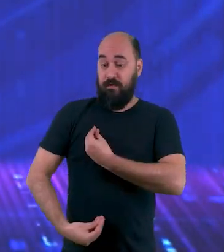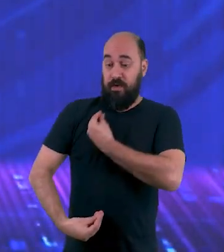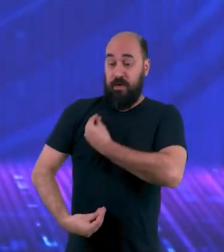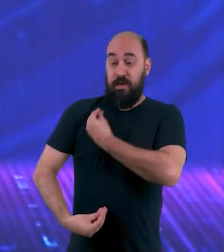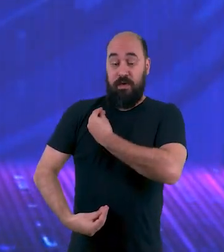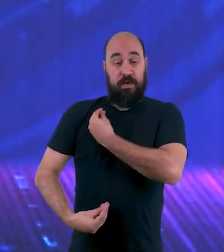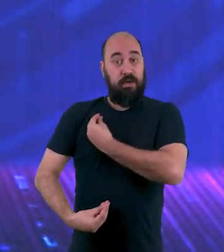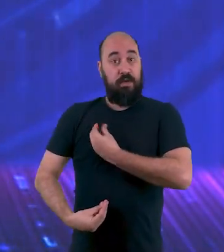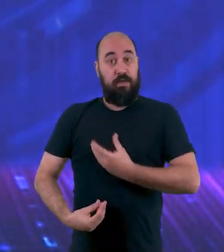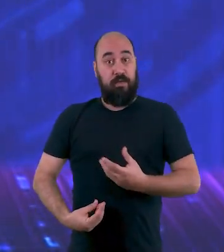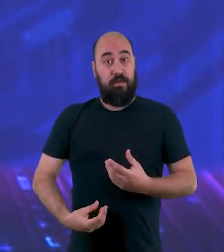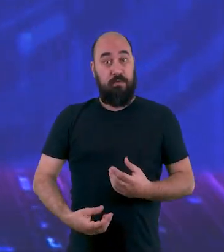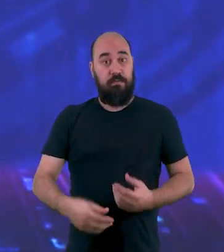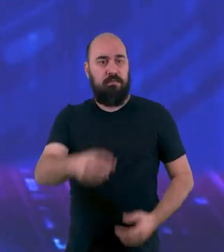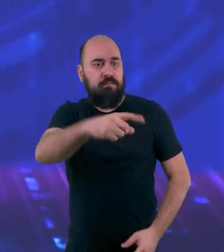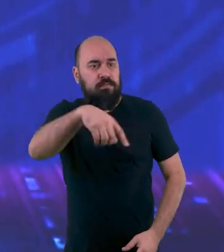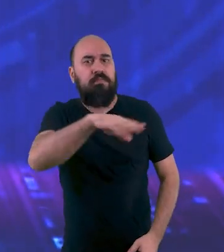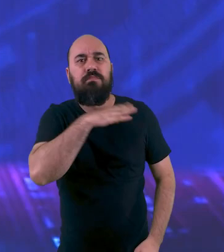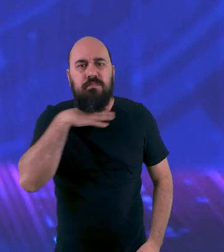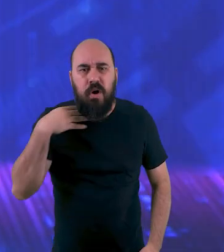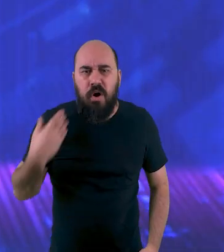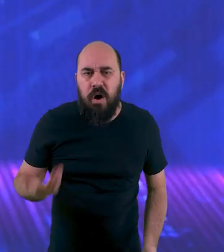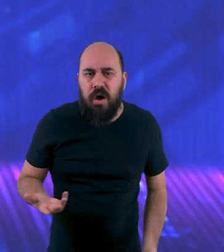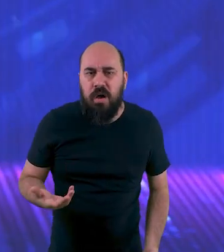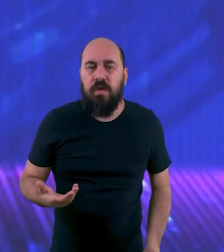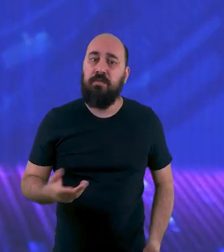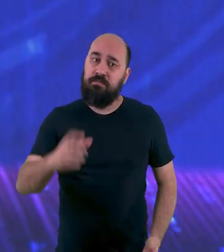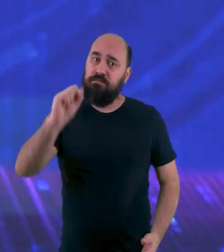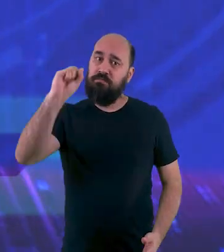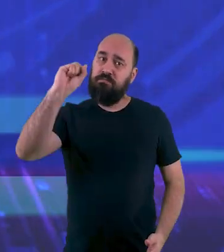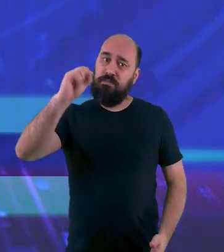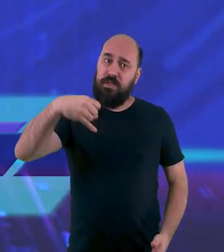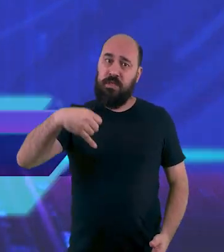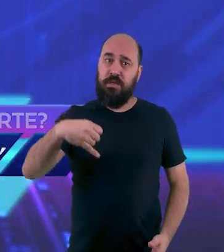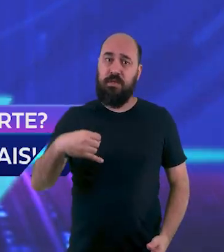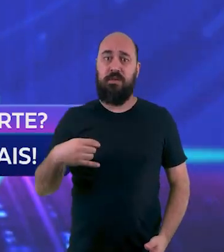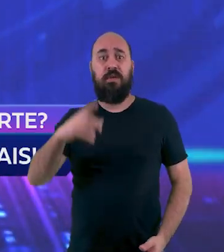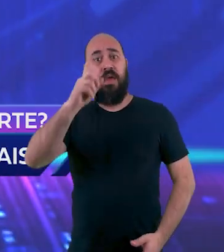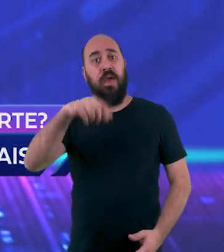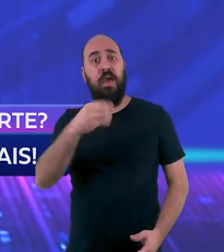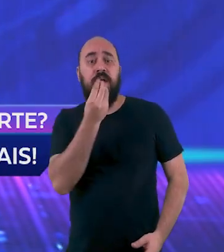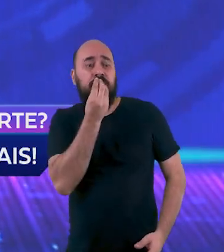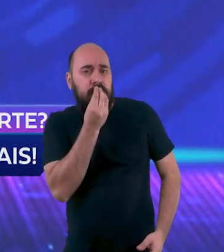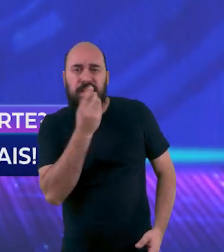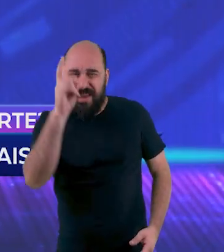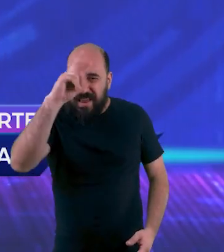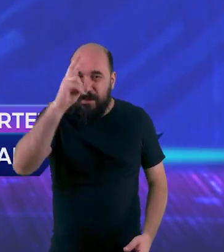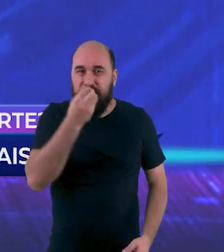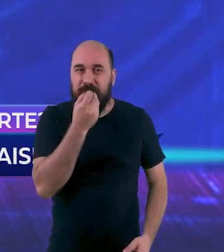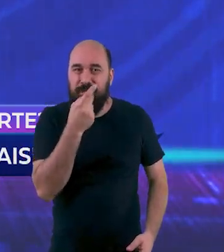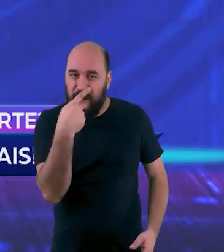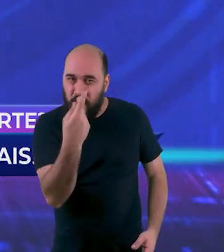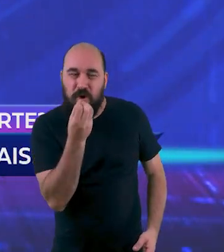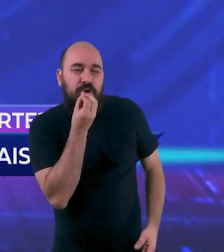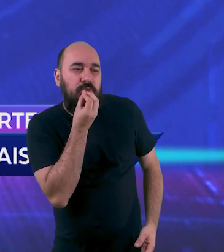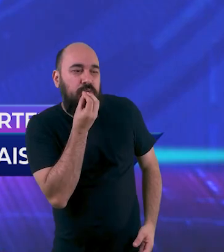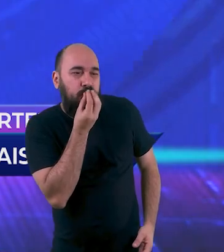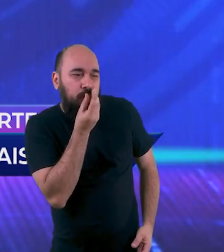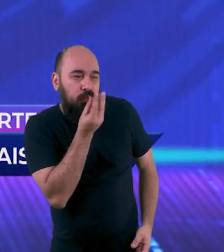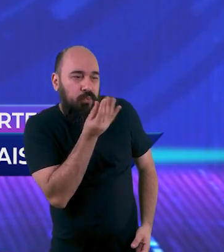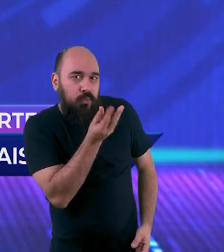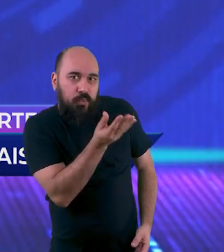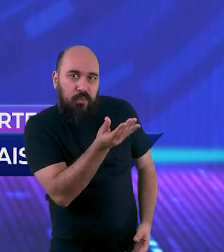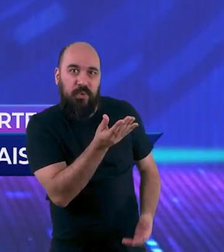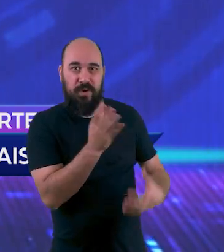Claro que morre. Porque o que é uma alma? A alma é o meu corpo, mais o fôlego